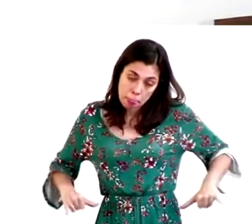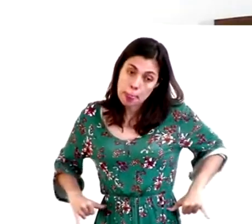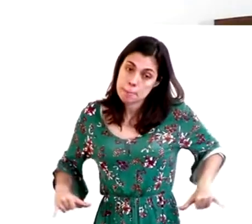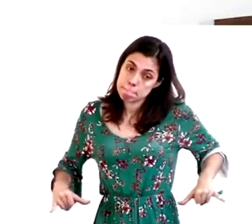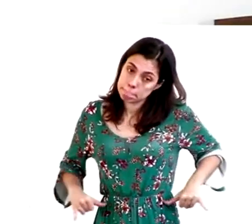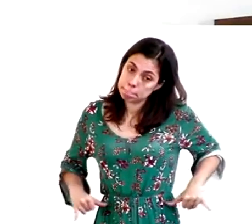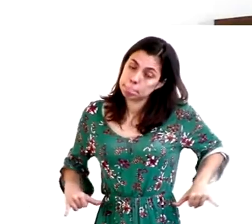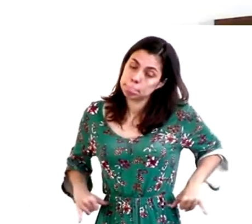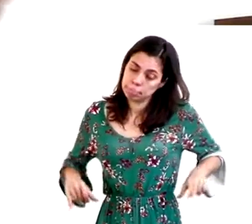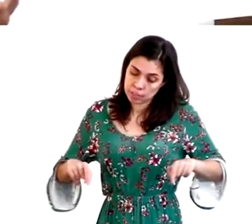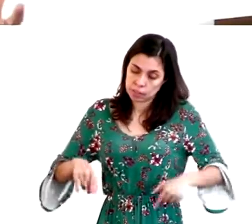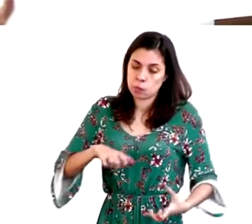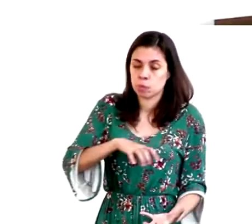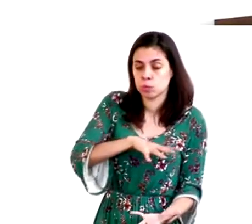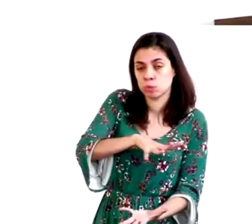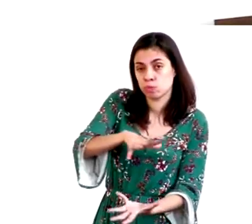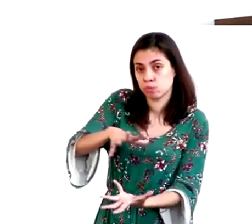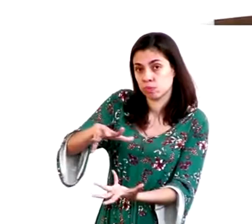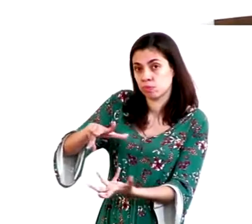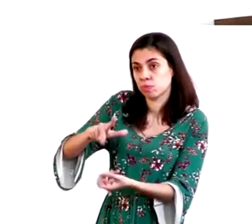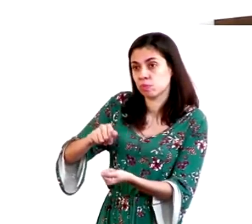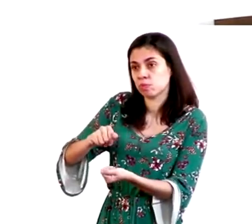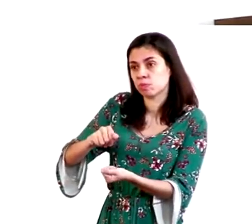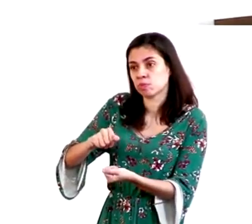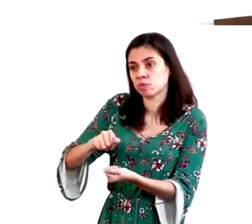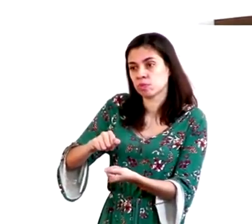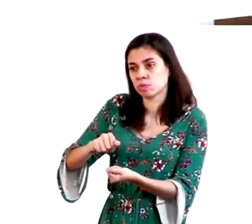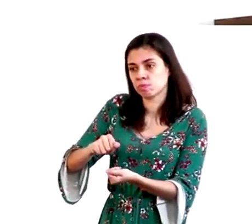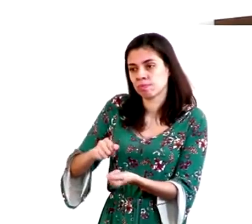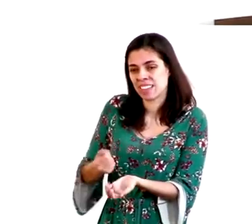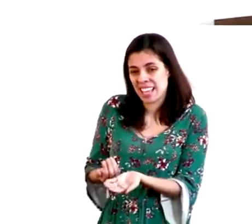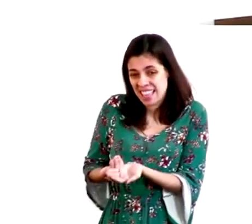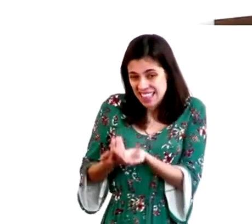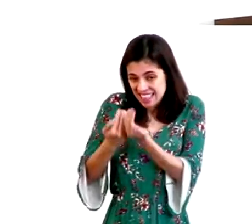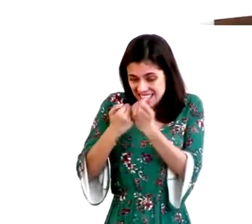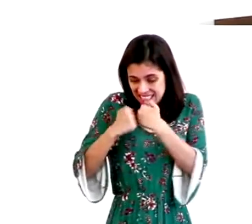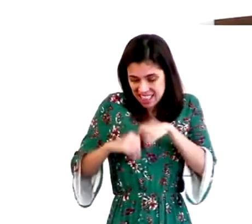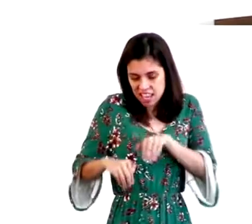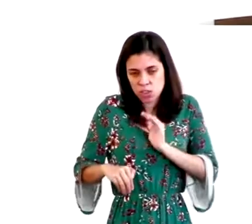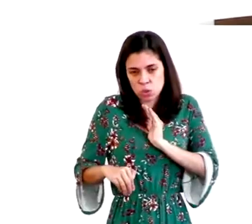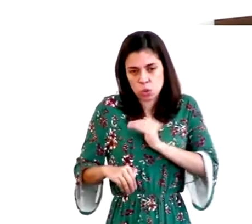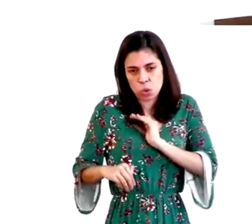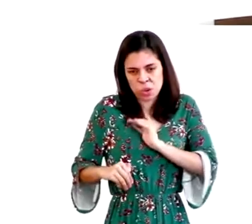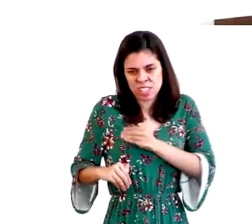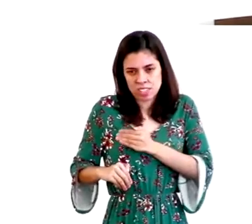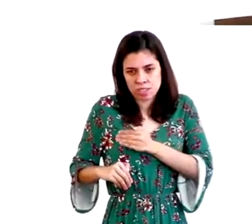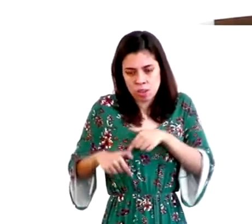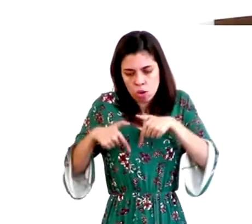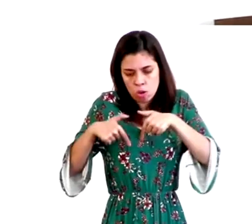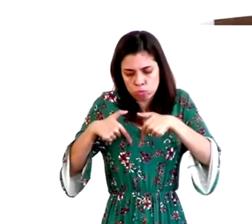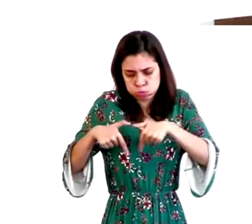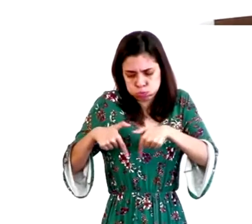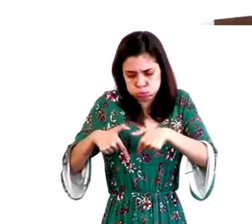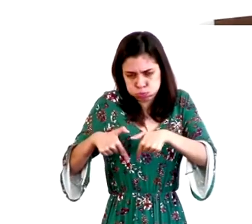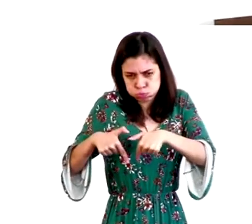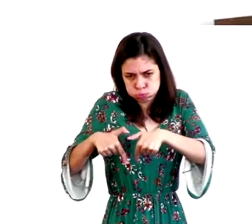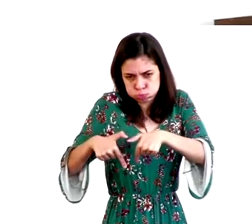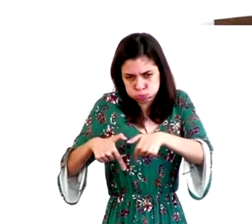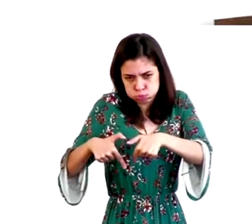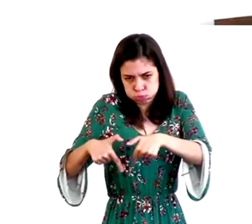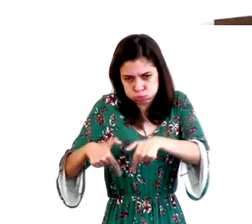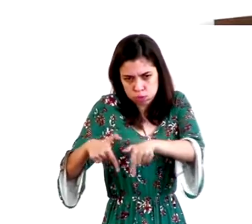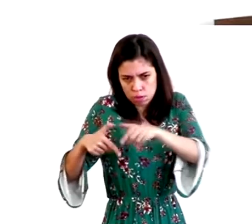caído. Além disso, existe uma batalha interna que é travada no coração de cada um de